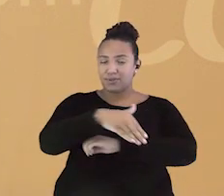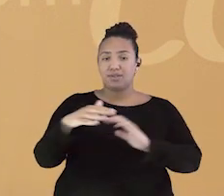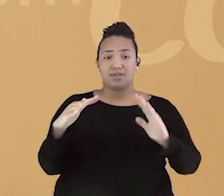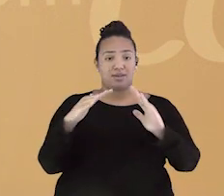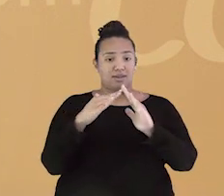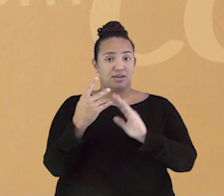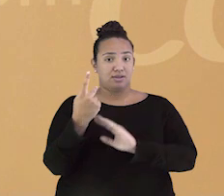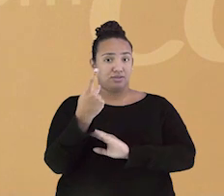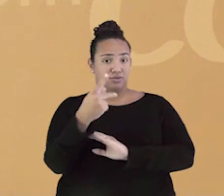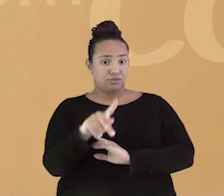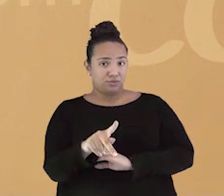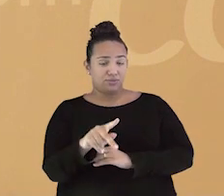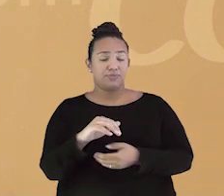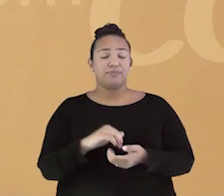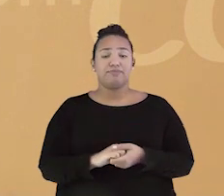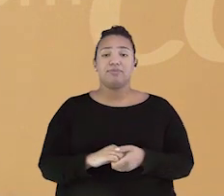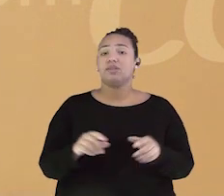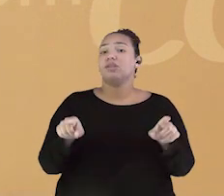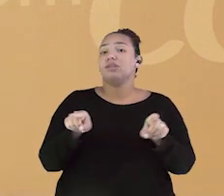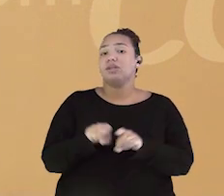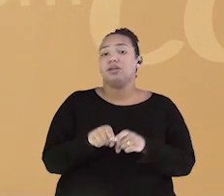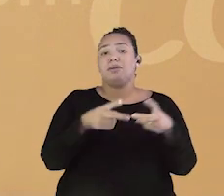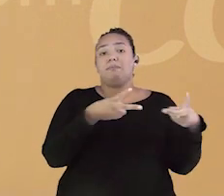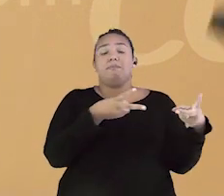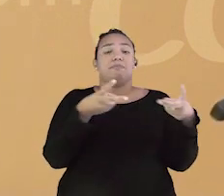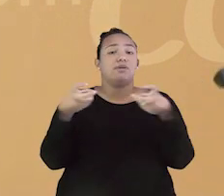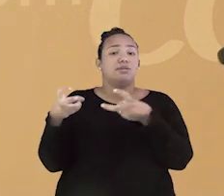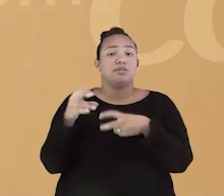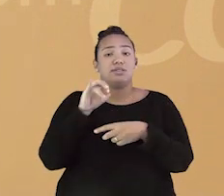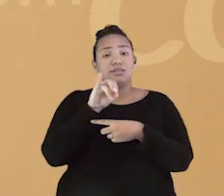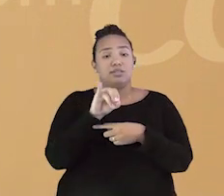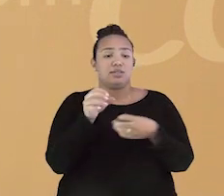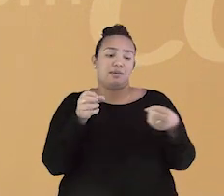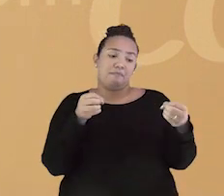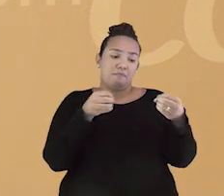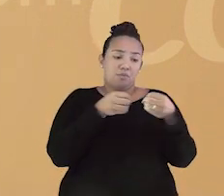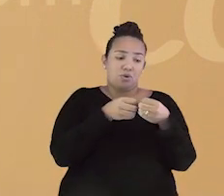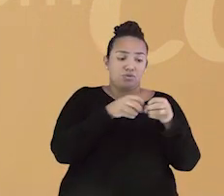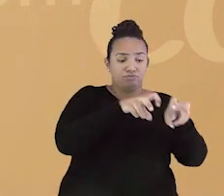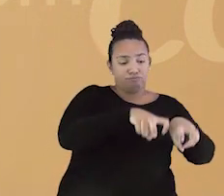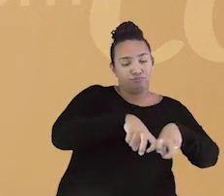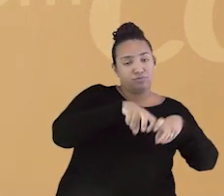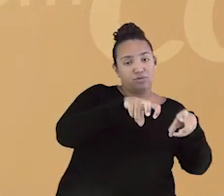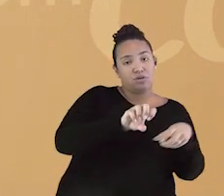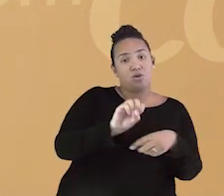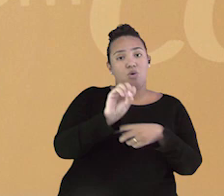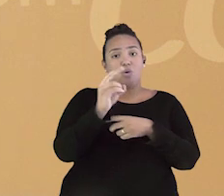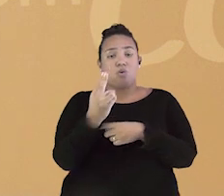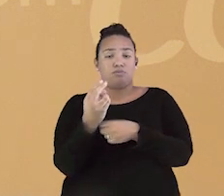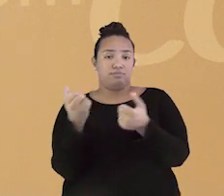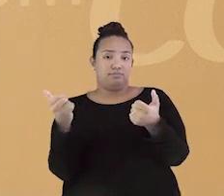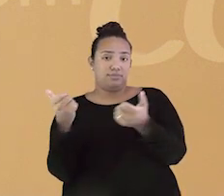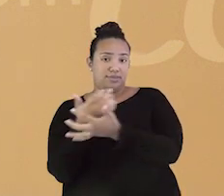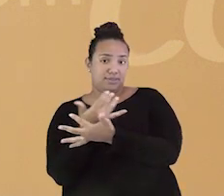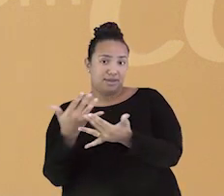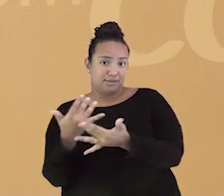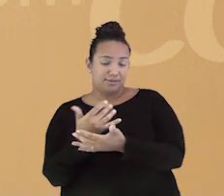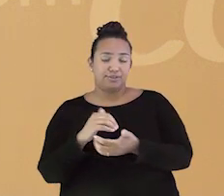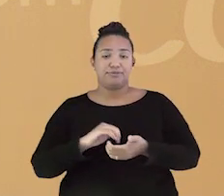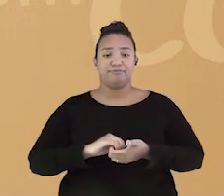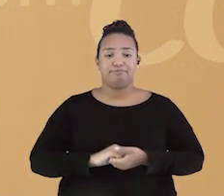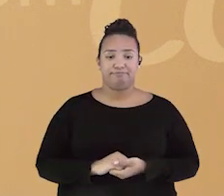as proximidades e perceber se é mais próximo de um campo ou de uma cidade. Agora,